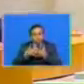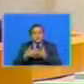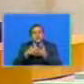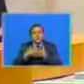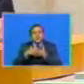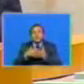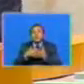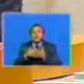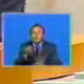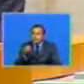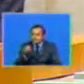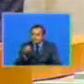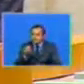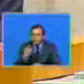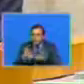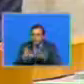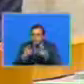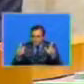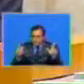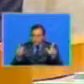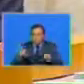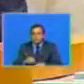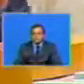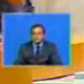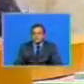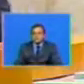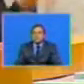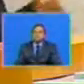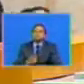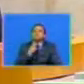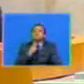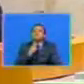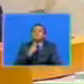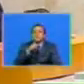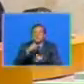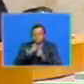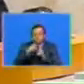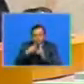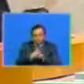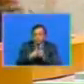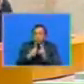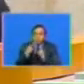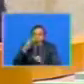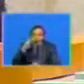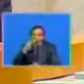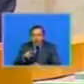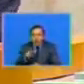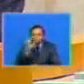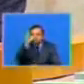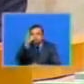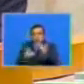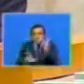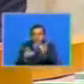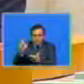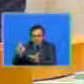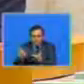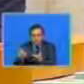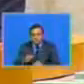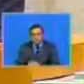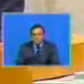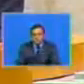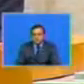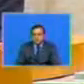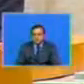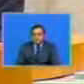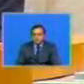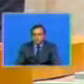muito diferente de o desejo da sociedade quando olha para os seus representantes.